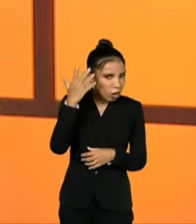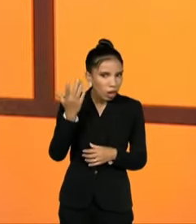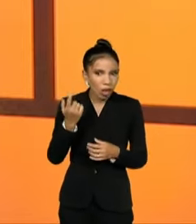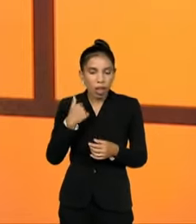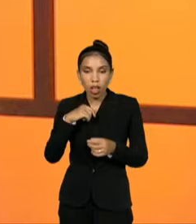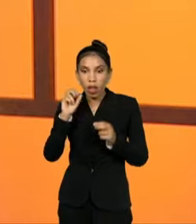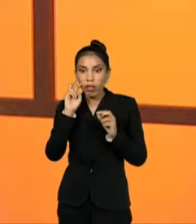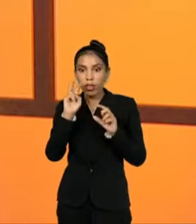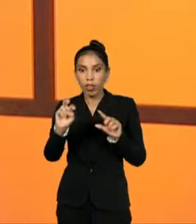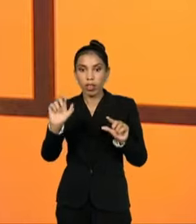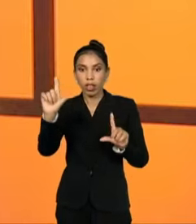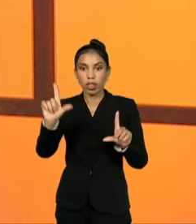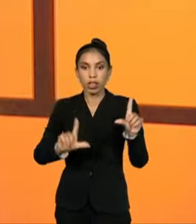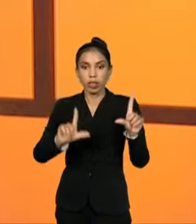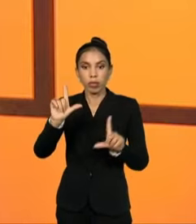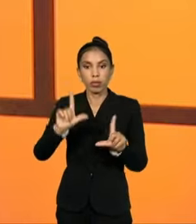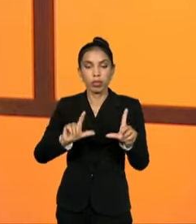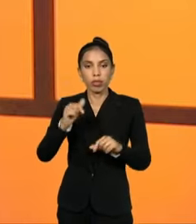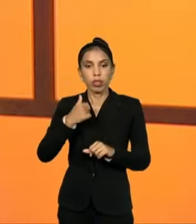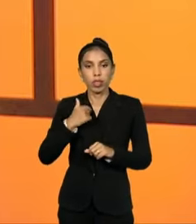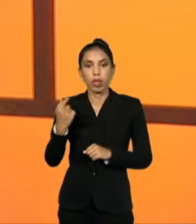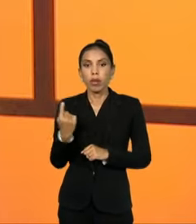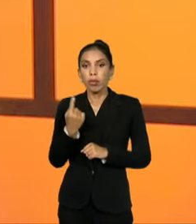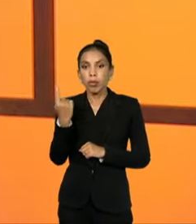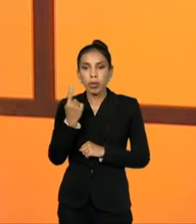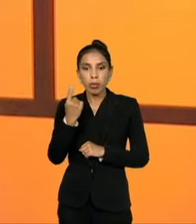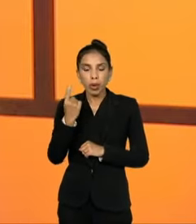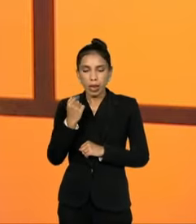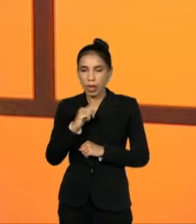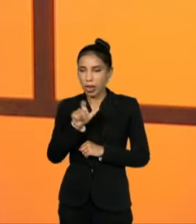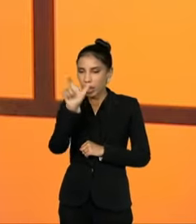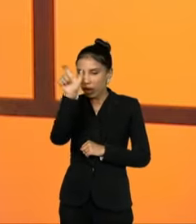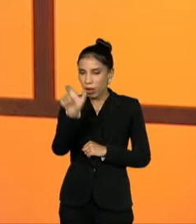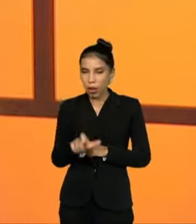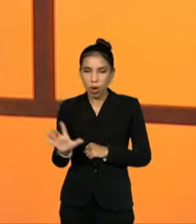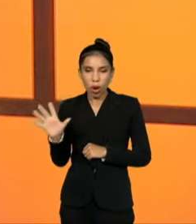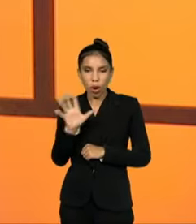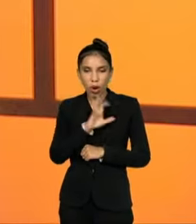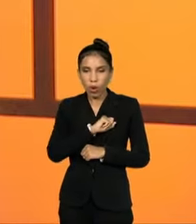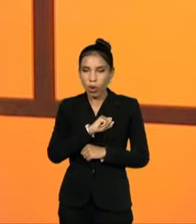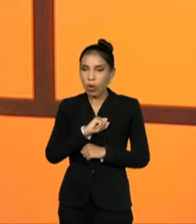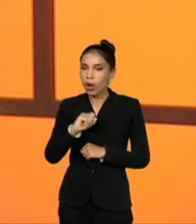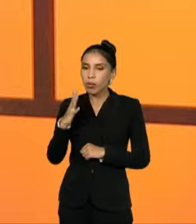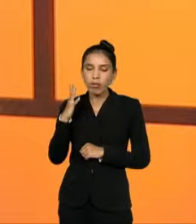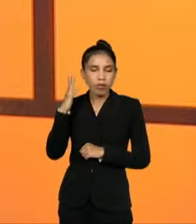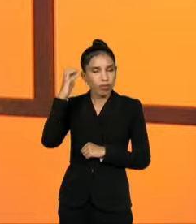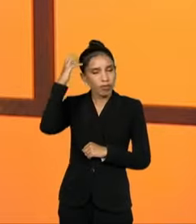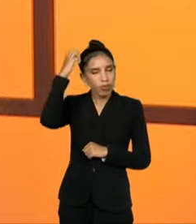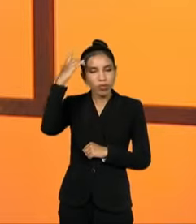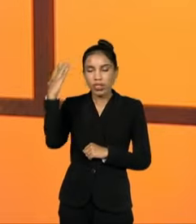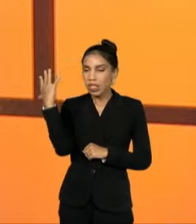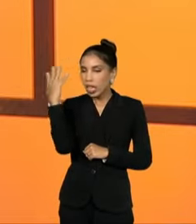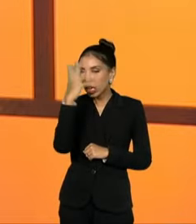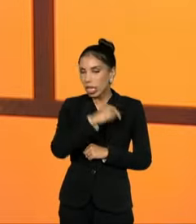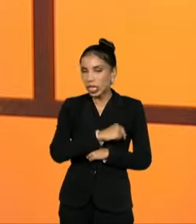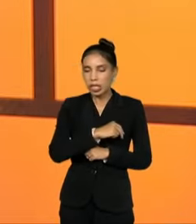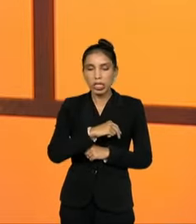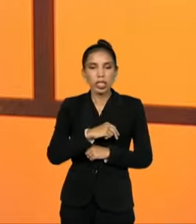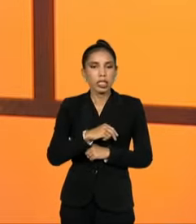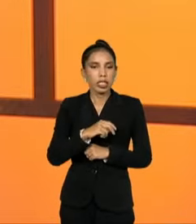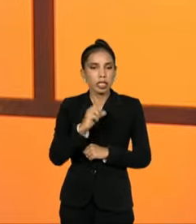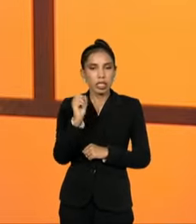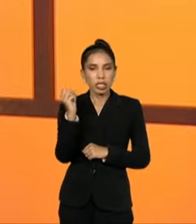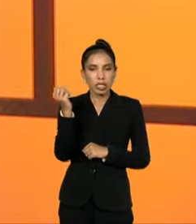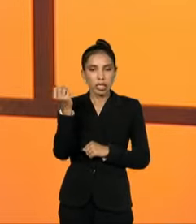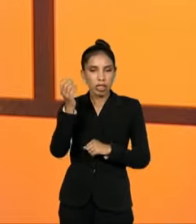a TV, né? Primeiro, eu sou apaixonado pela figura dela. É. Sempre que ela surge, eu acho lindíssima. É um farol mesmo, cheia,